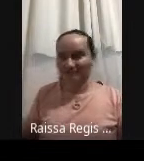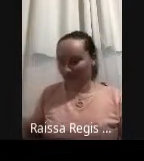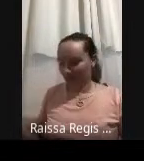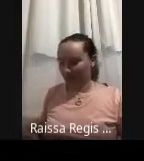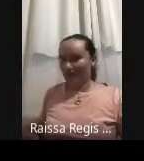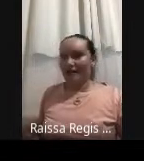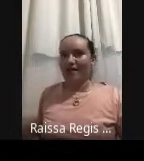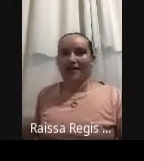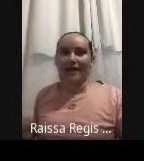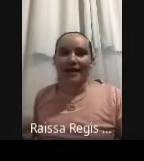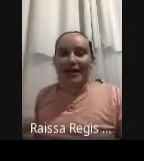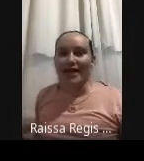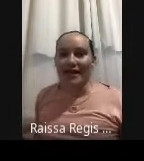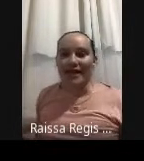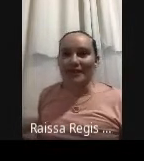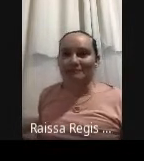oficina.